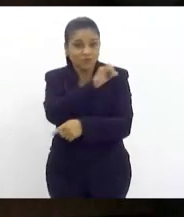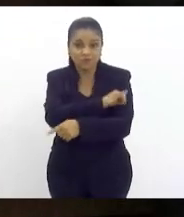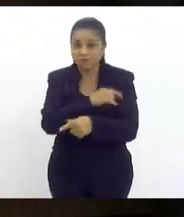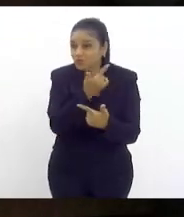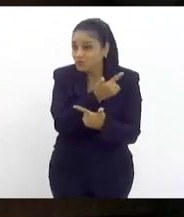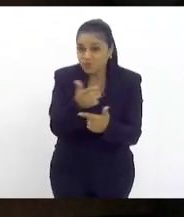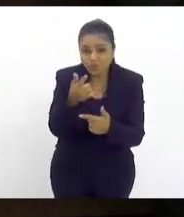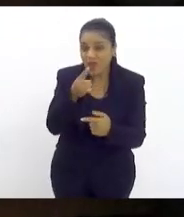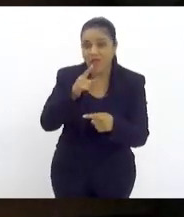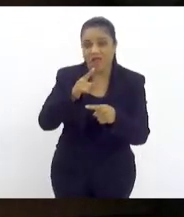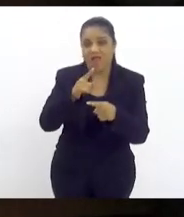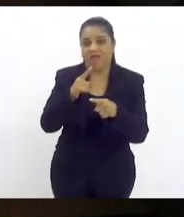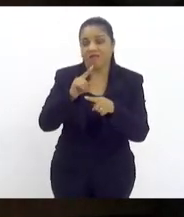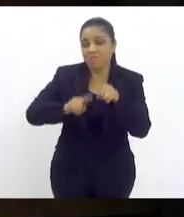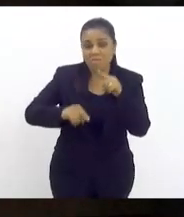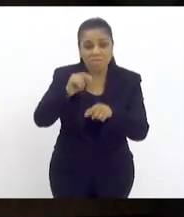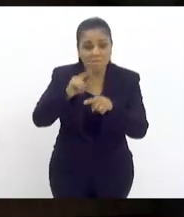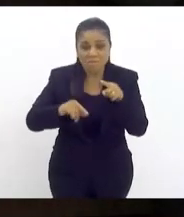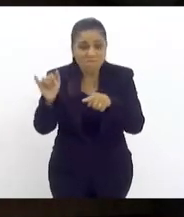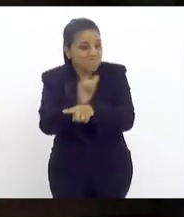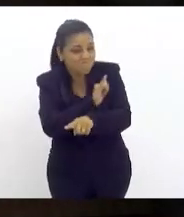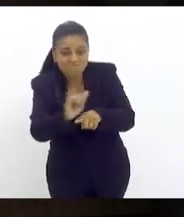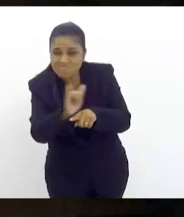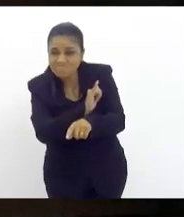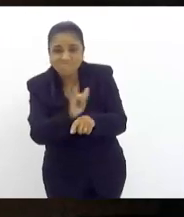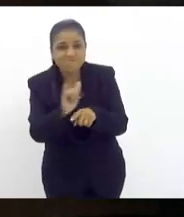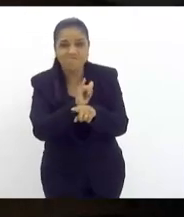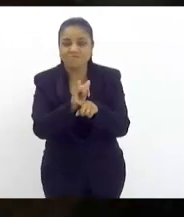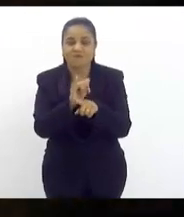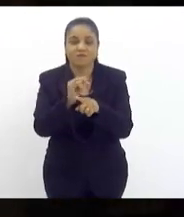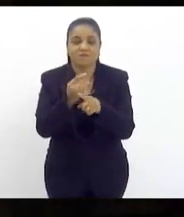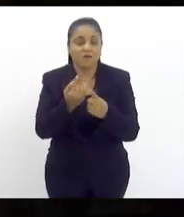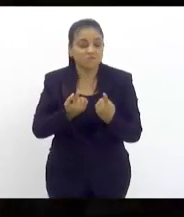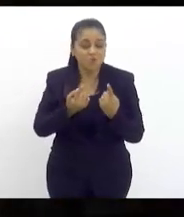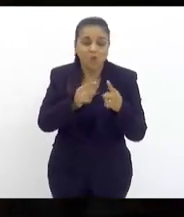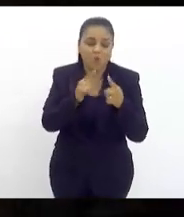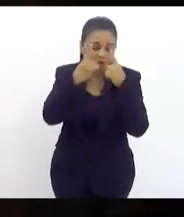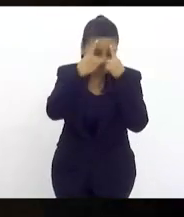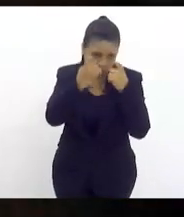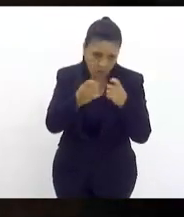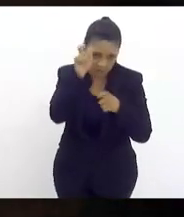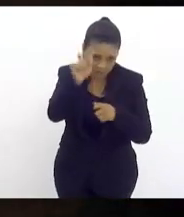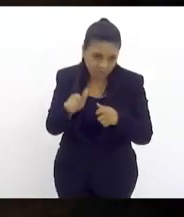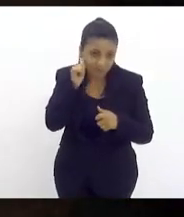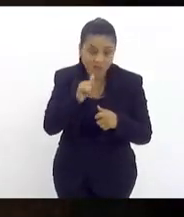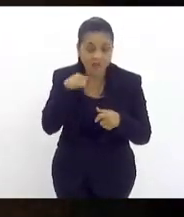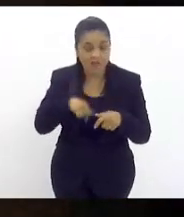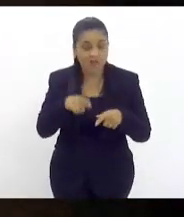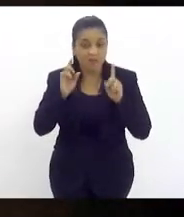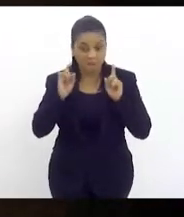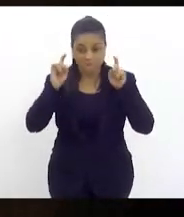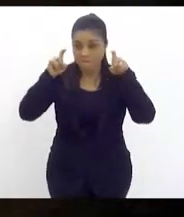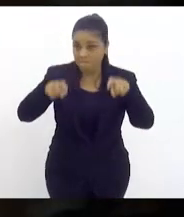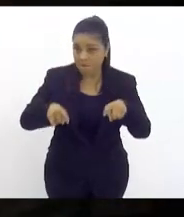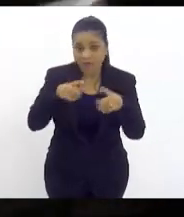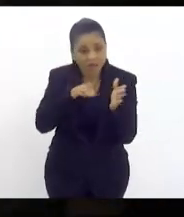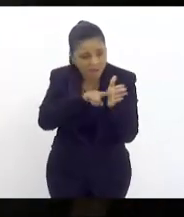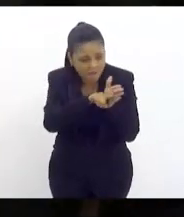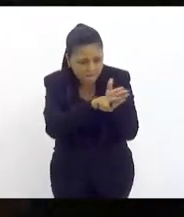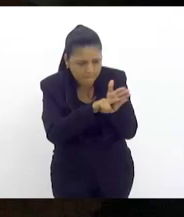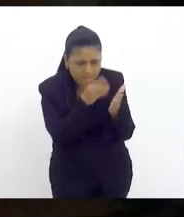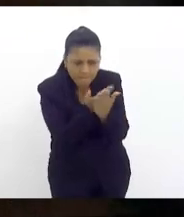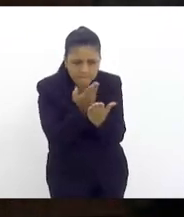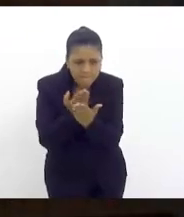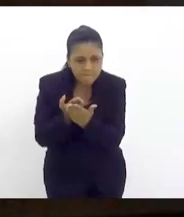equipamentos suficientes para lidar com a violência contra a mulher. Nosso mandato chegou aqui a fazer um estudo e propôs exatamente